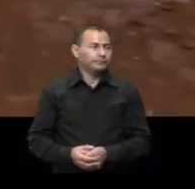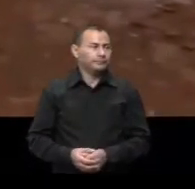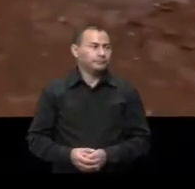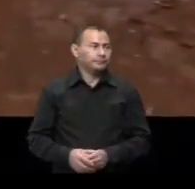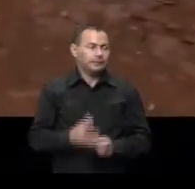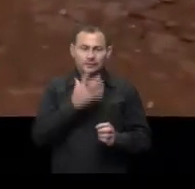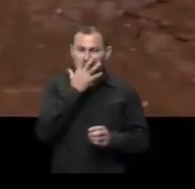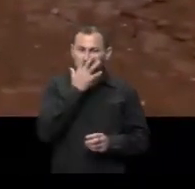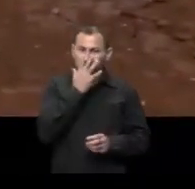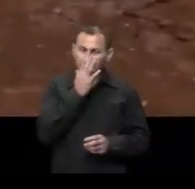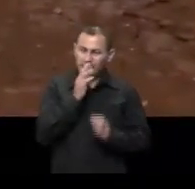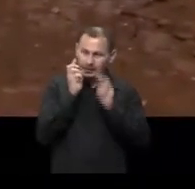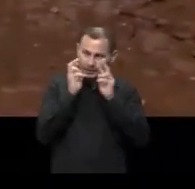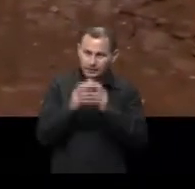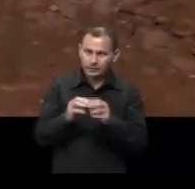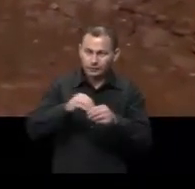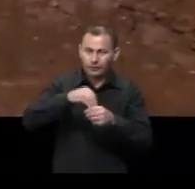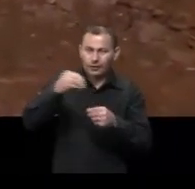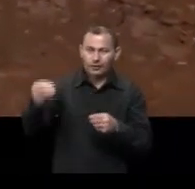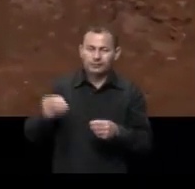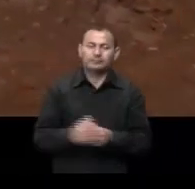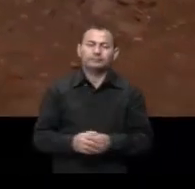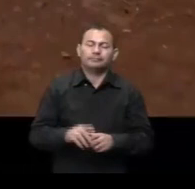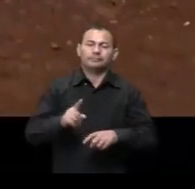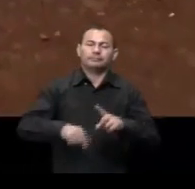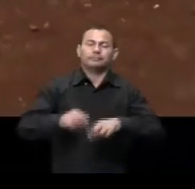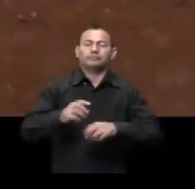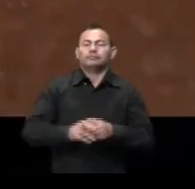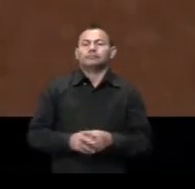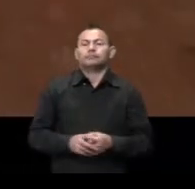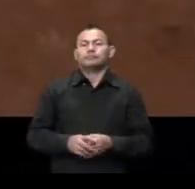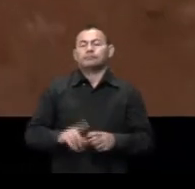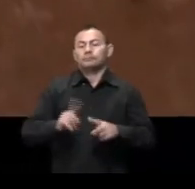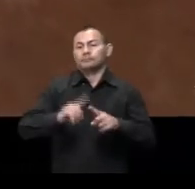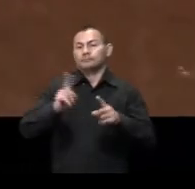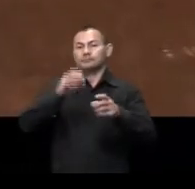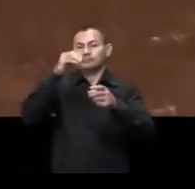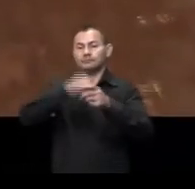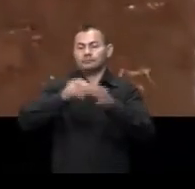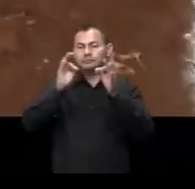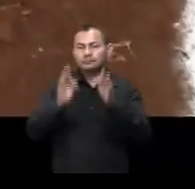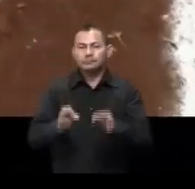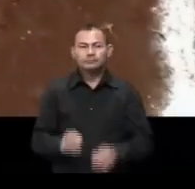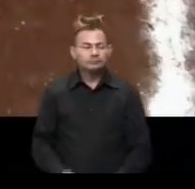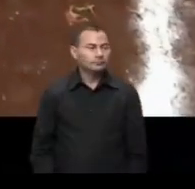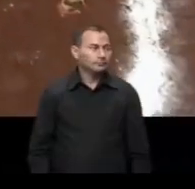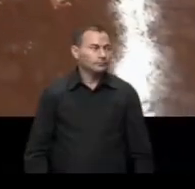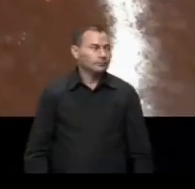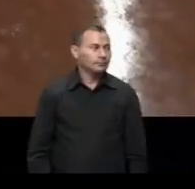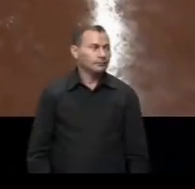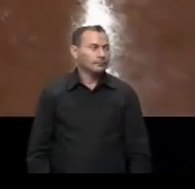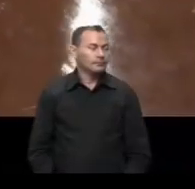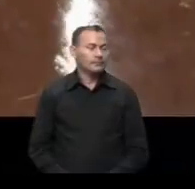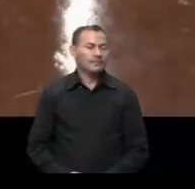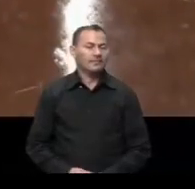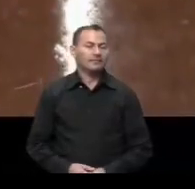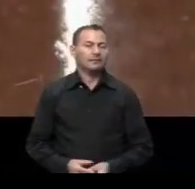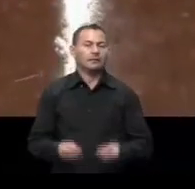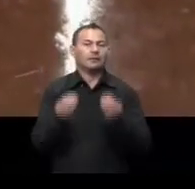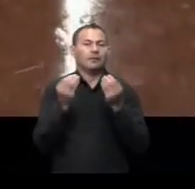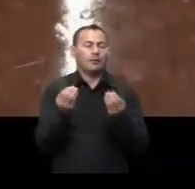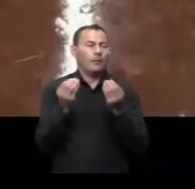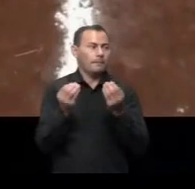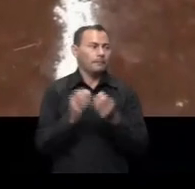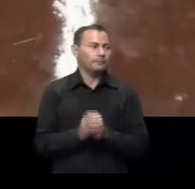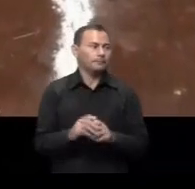Dá até a impressão que está fora de alinhamento uma da outra, né? Mas não. Então, você vê como